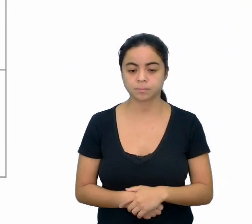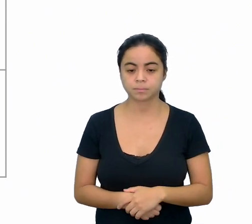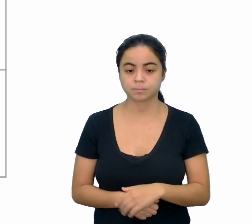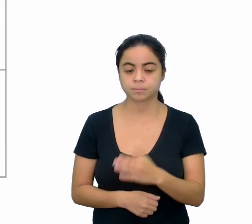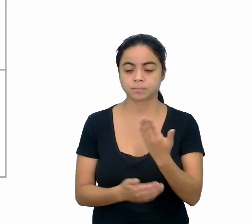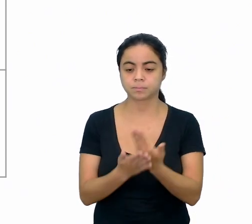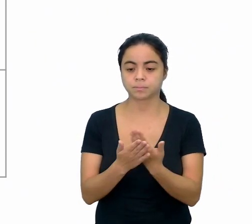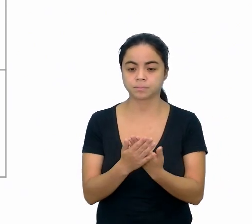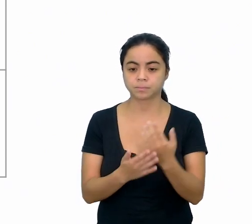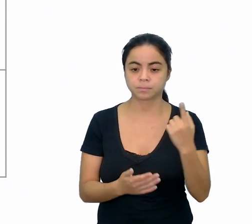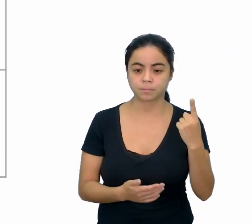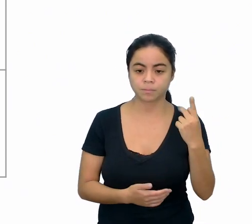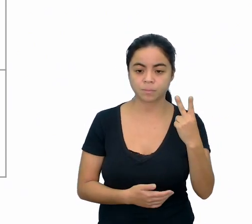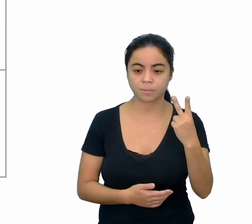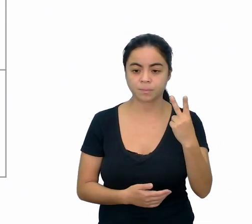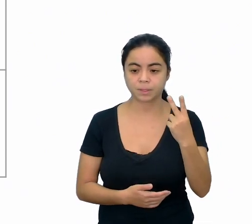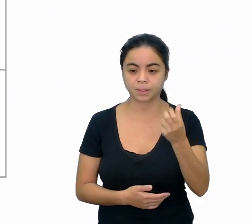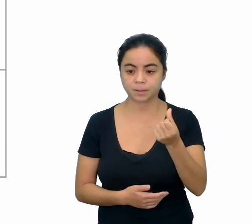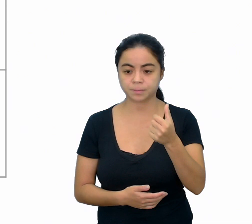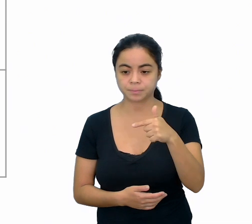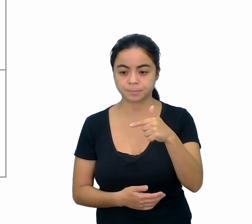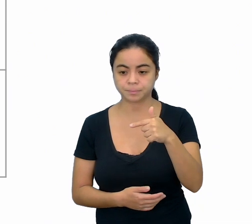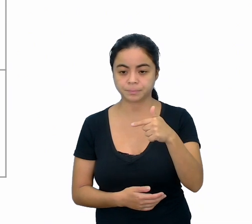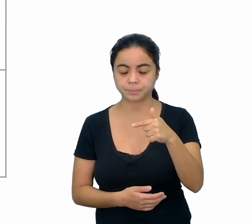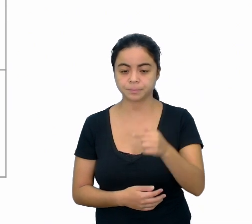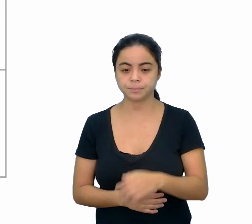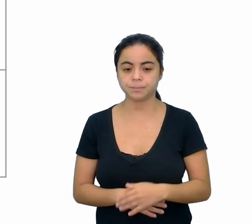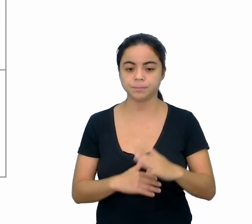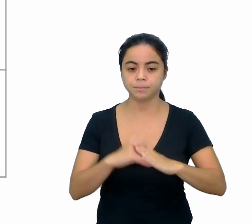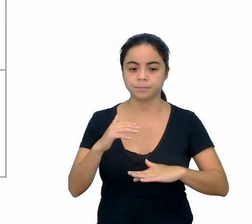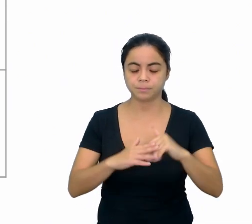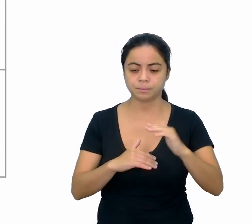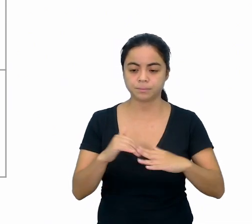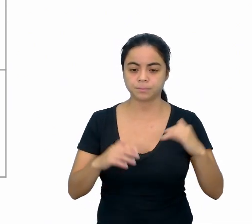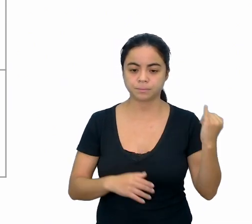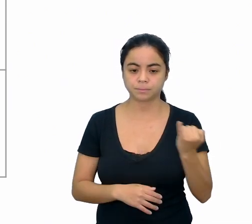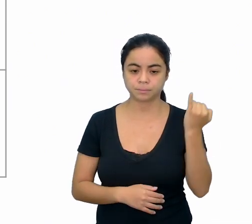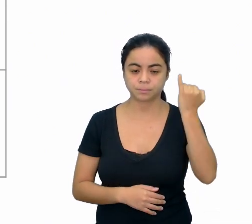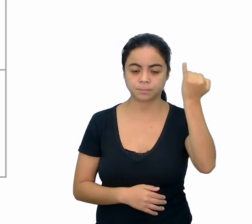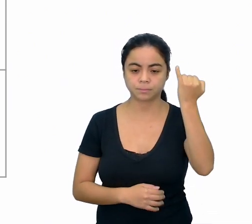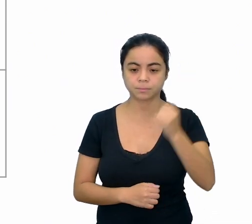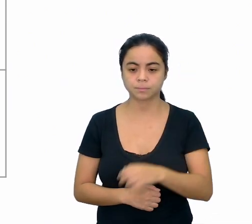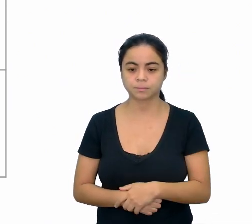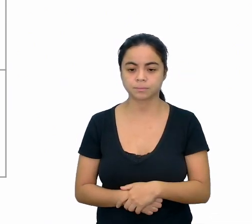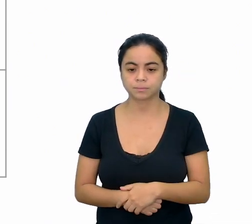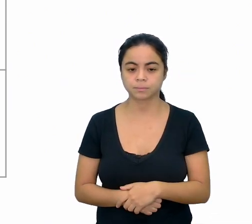1, 2, 6 e 7, a habilidade priorizada é a